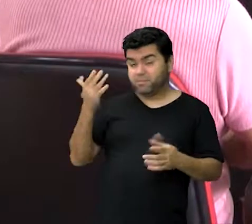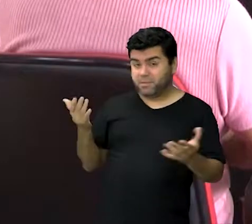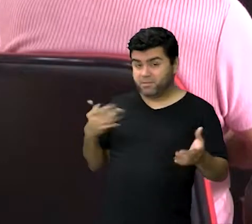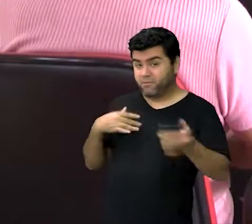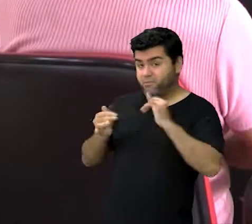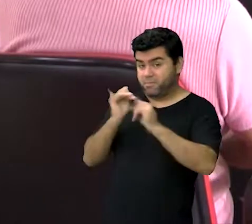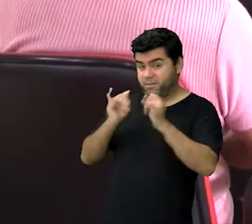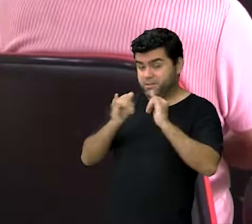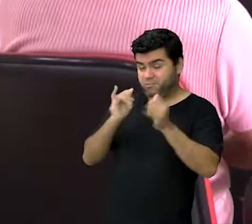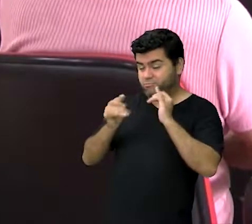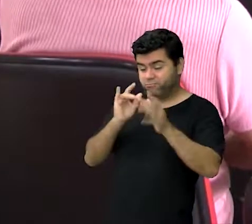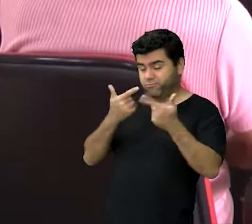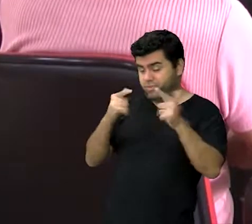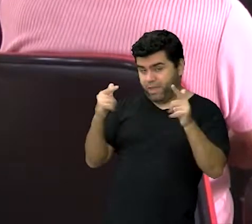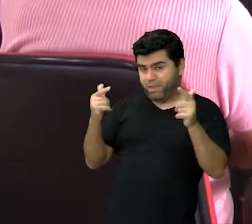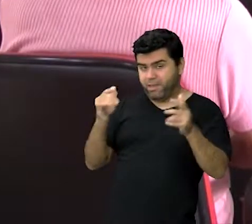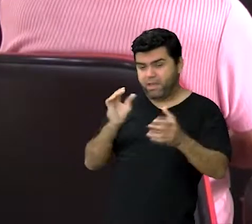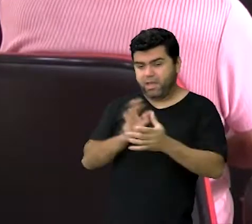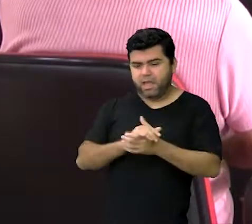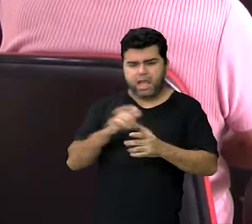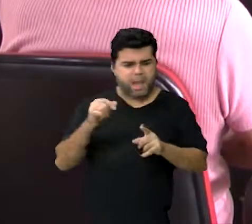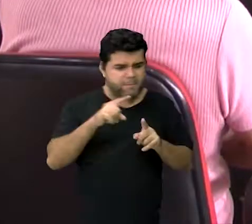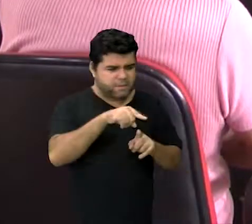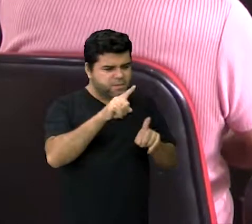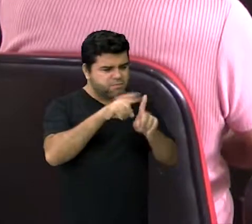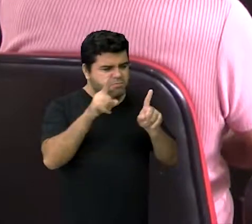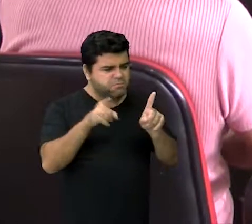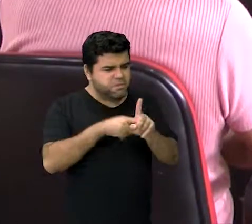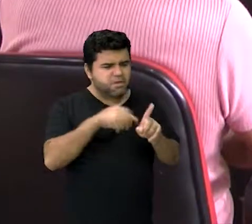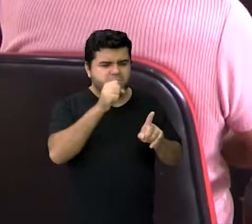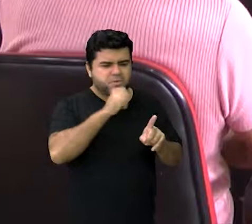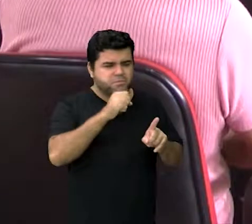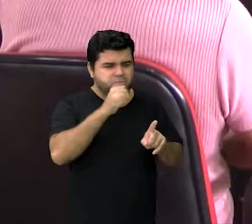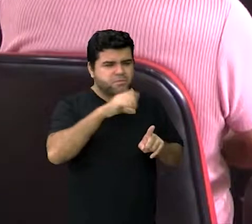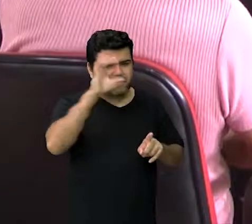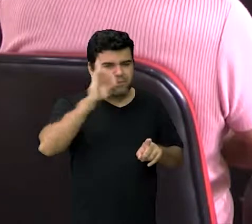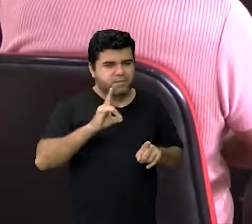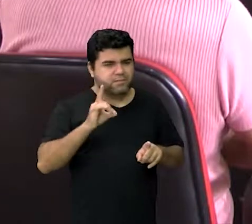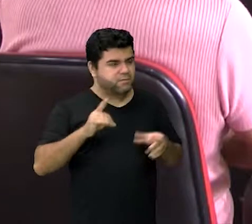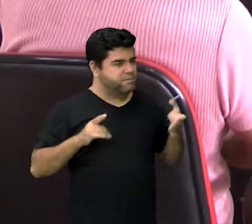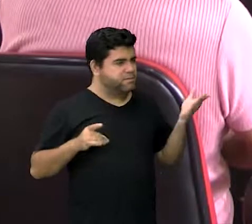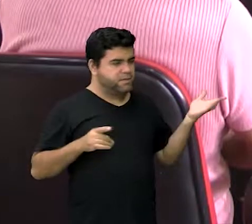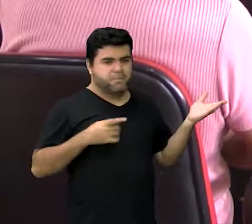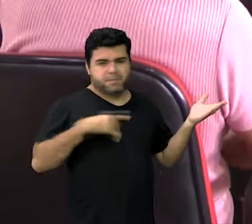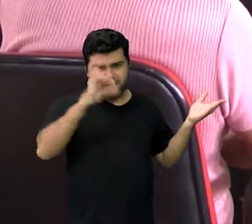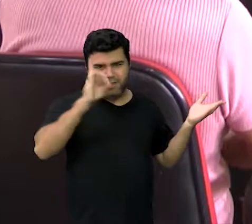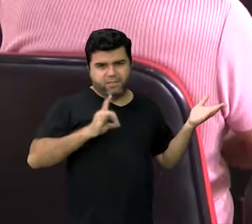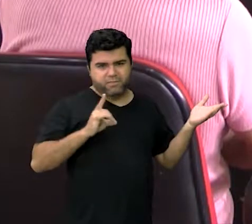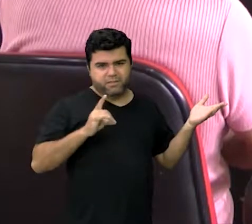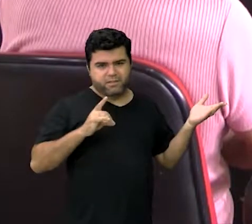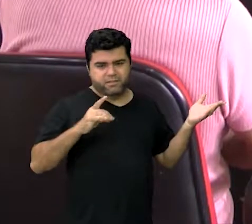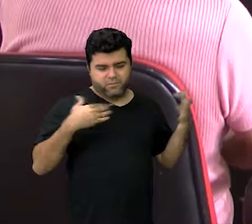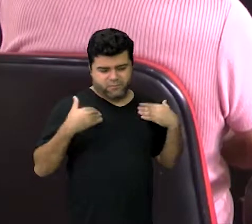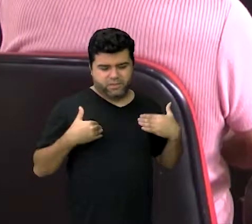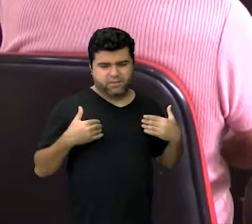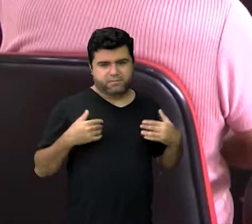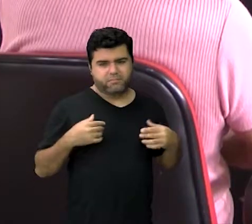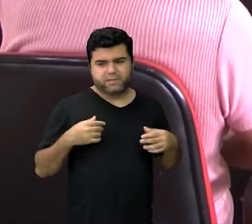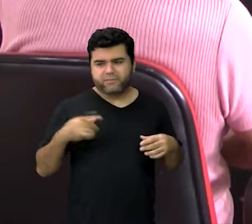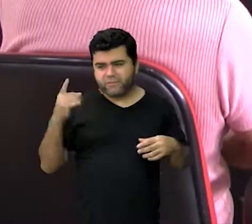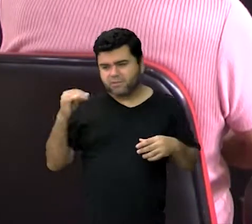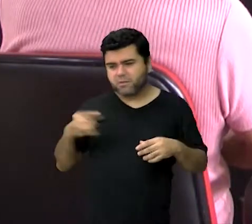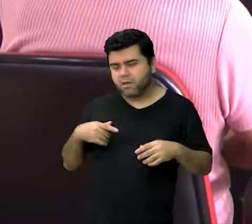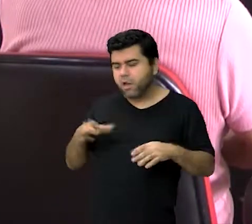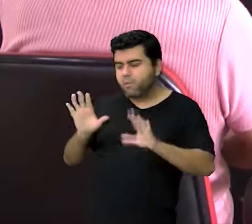formação das equipes, né? Mas é para gestante, idoso e deficiente. Eu falei, meu filho é autista, é deficiente. Físico. Eu falei, você conhece a